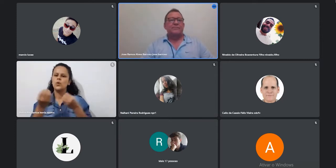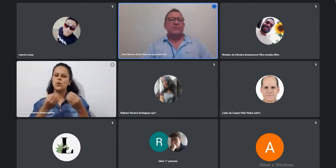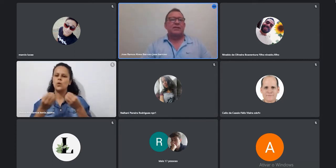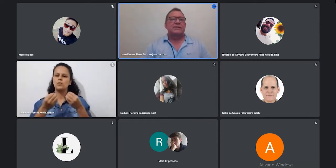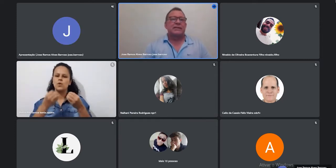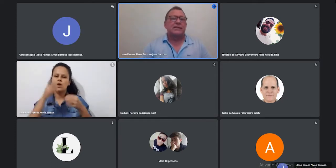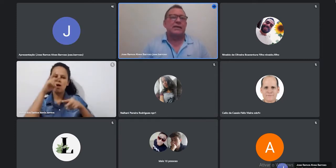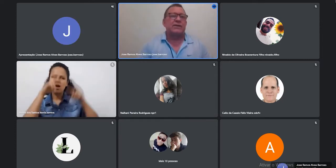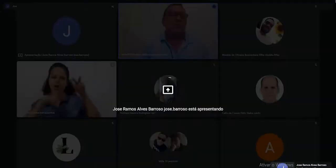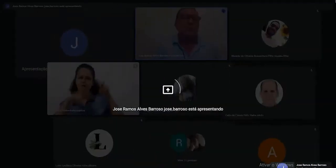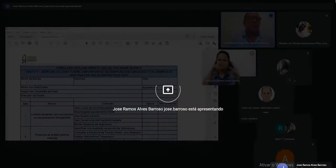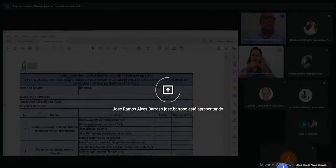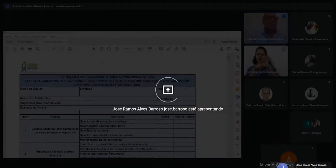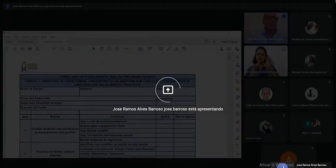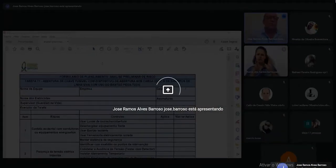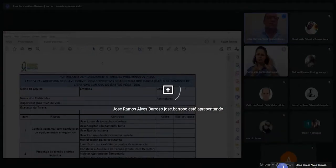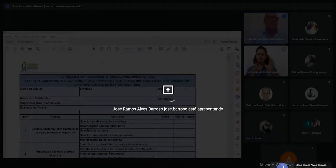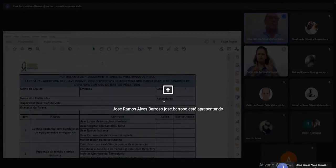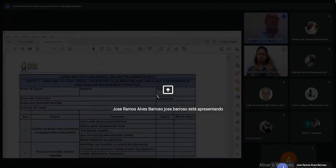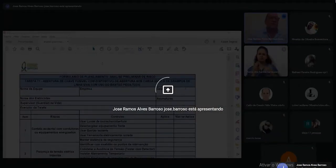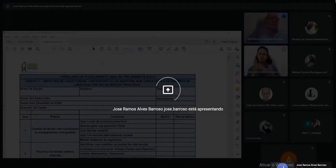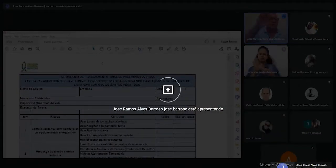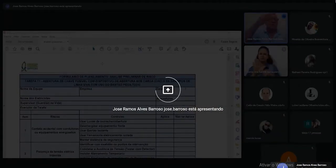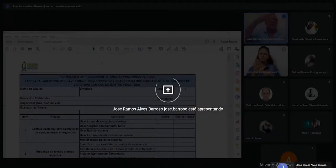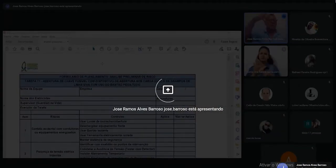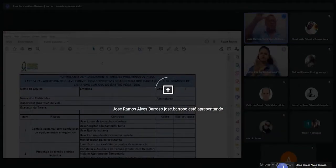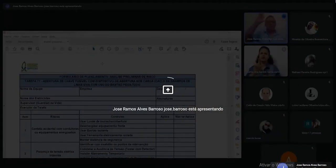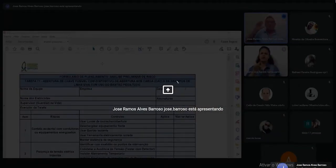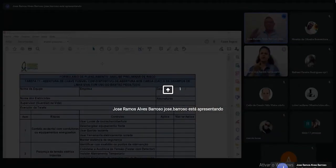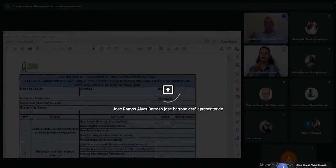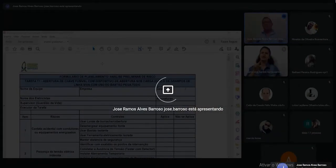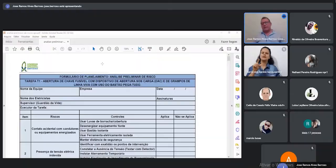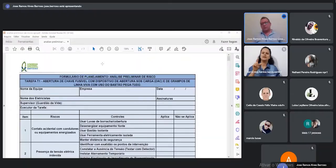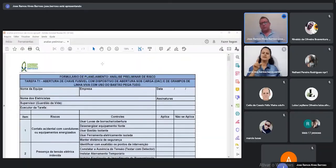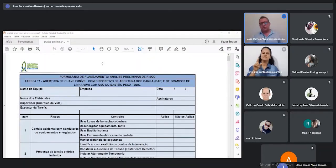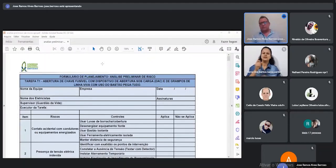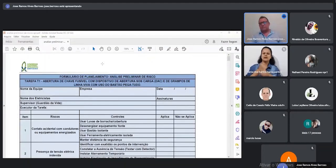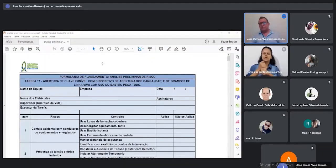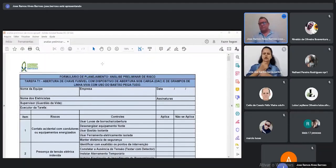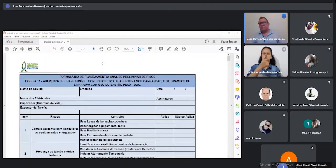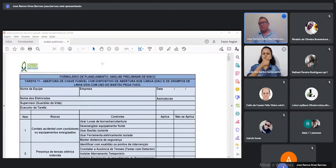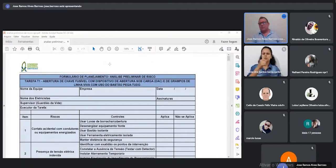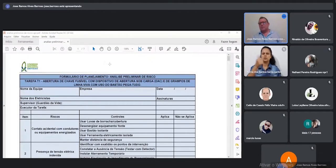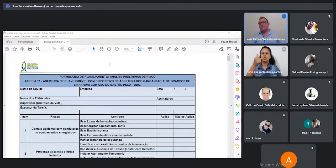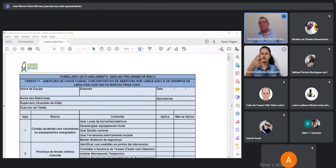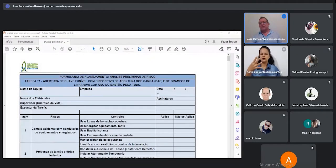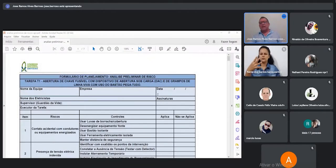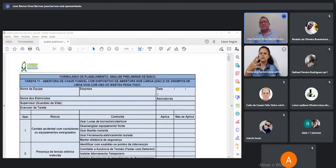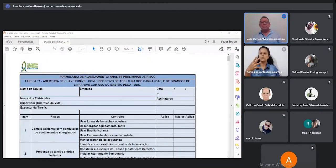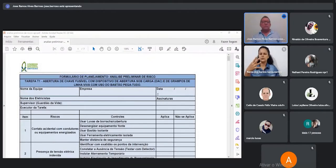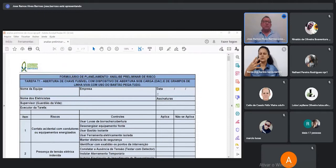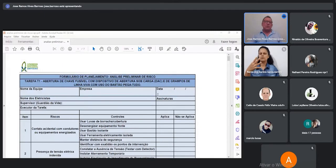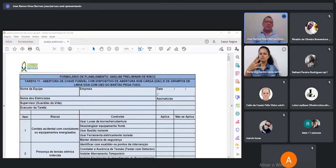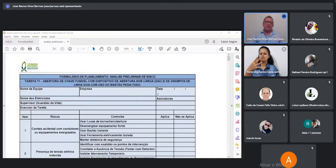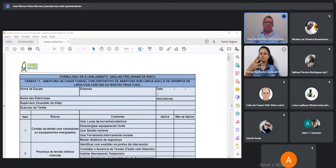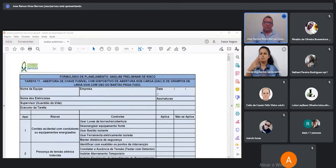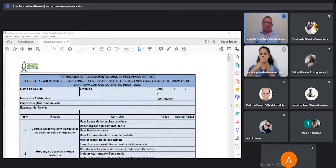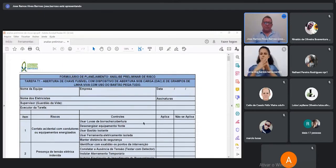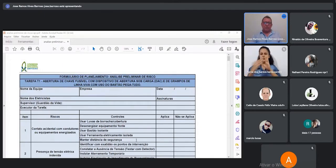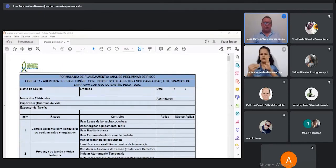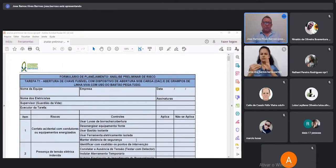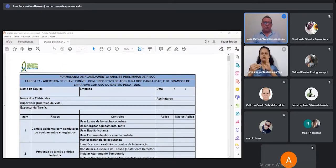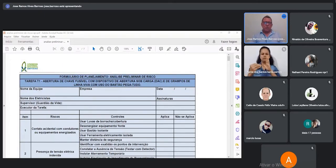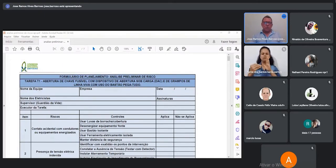preliminar. Esse aqui foi do 5º rodeio, lá de 2014. Mas não mudou,